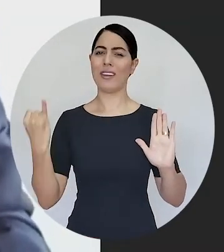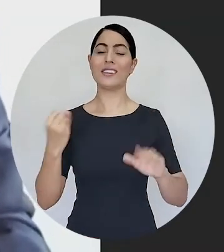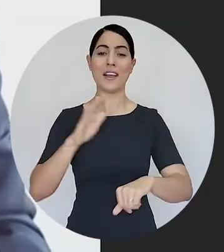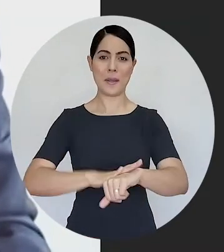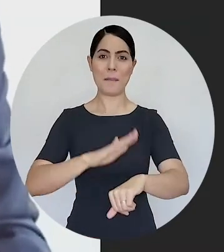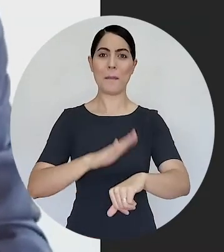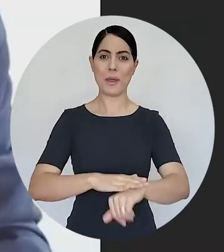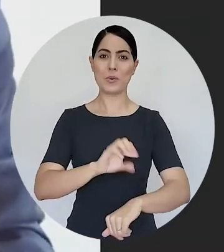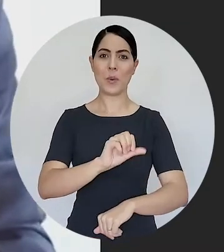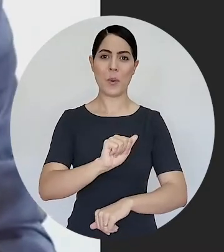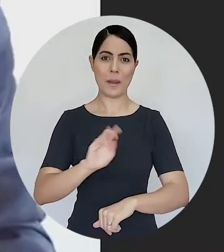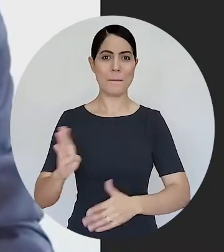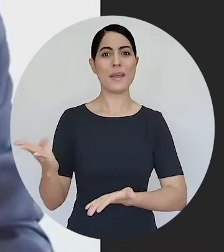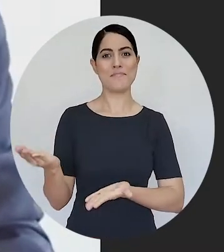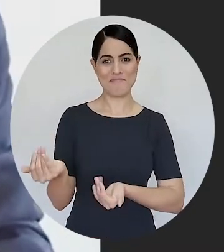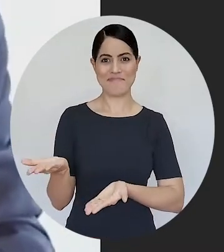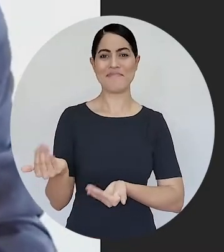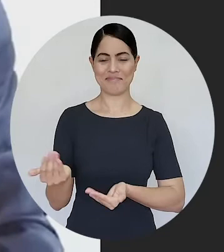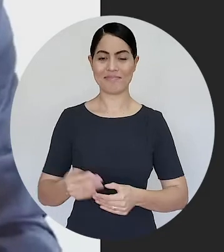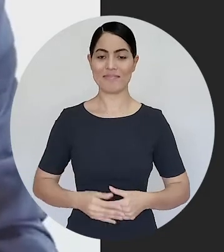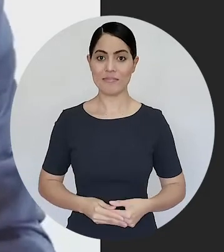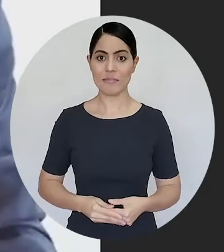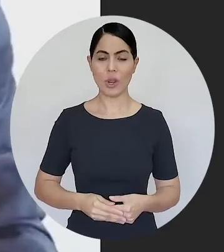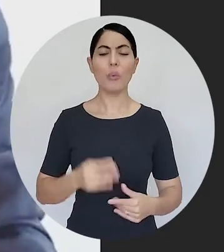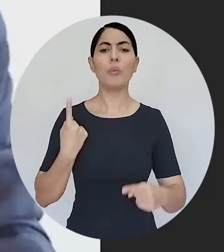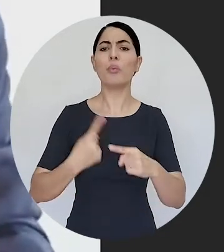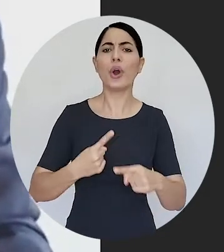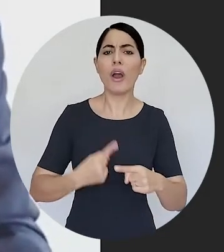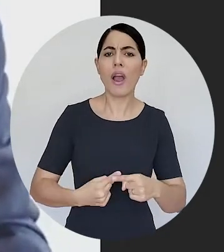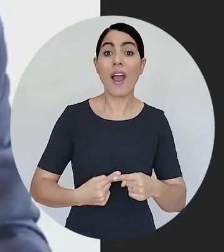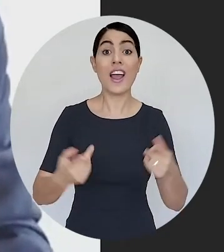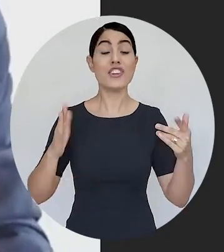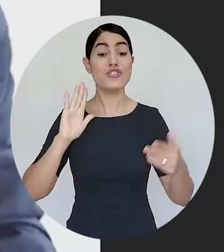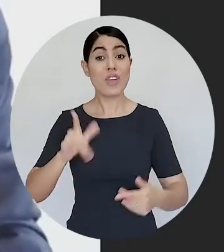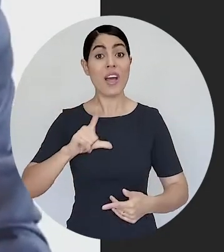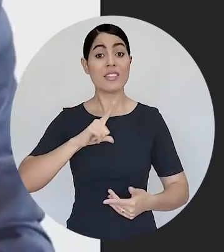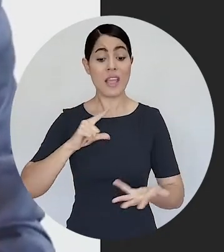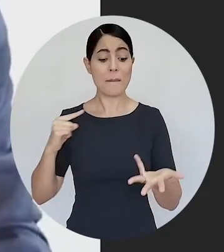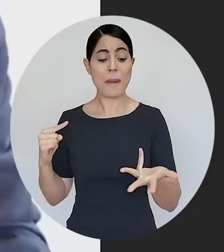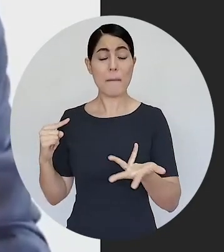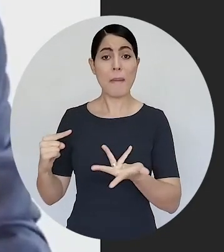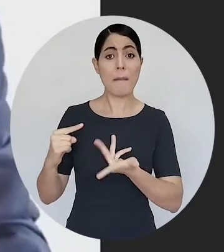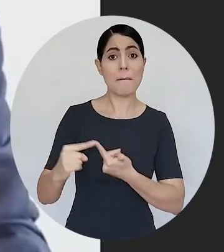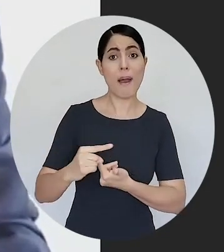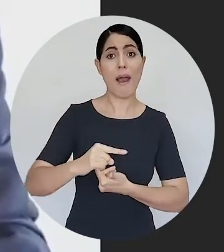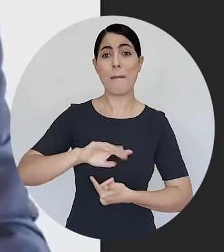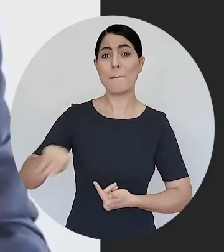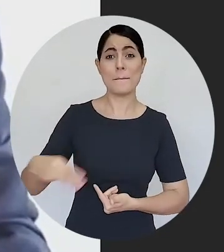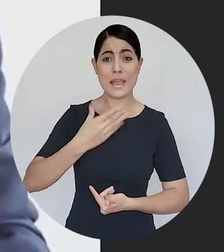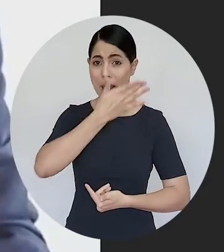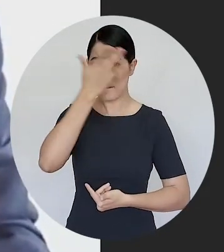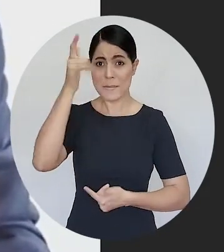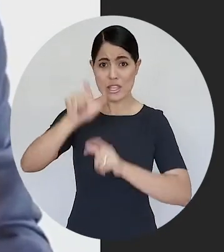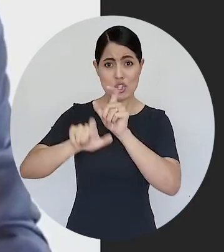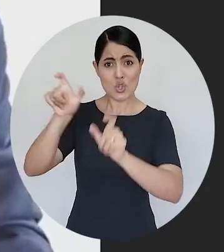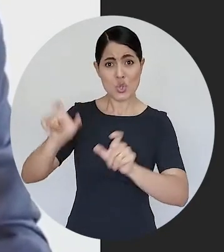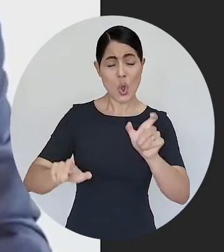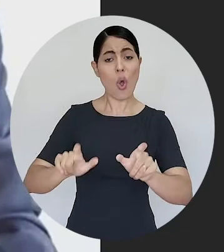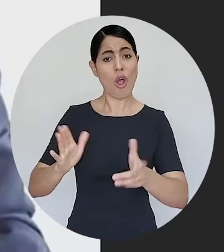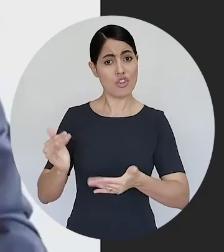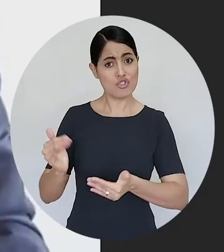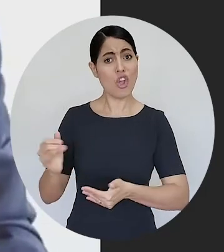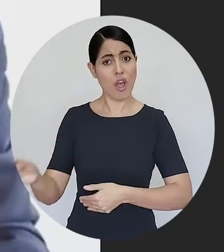trajetória da OAB Jovem, que hoje responde por milhares e milhares de colegas no nosso país.